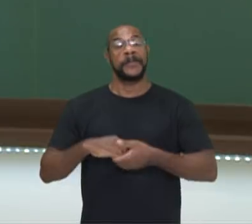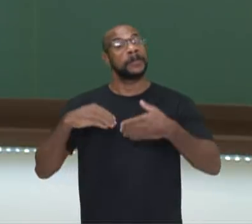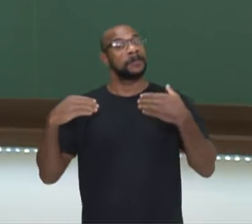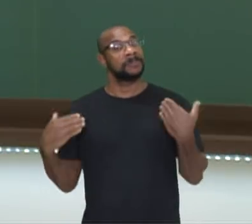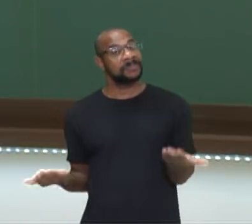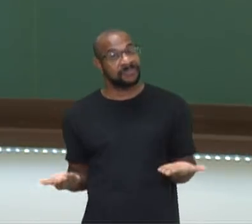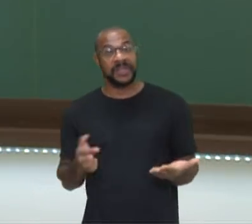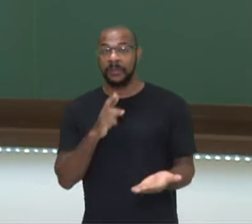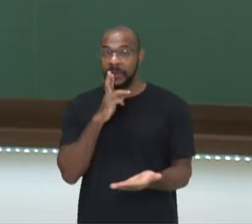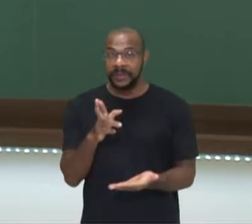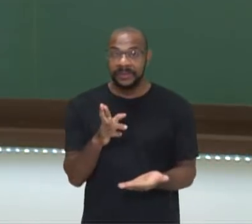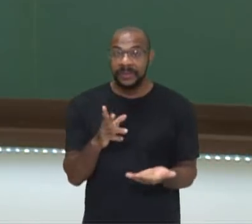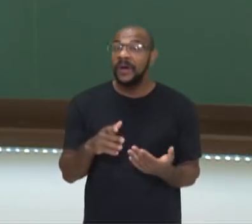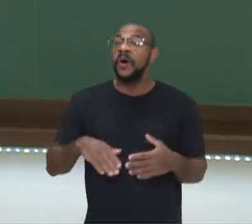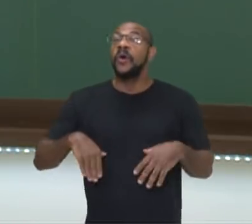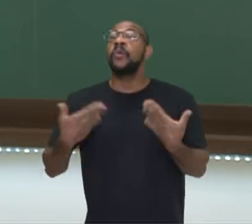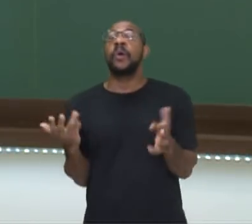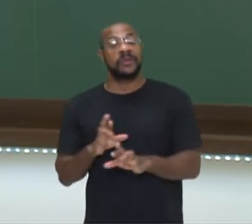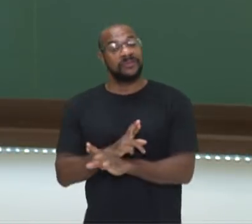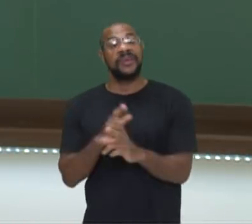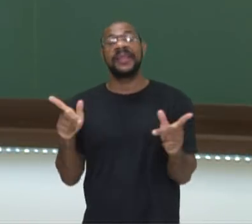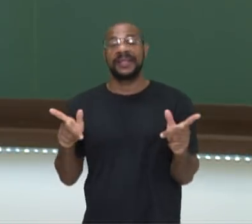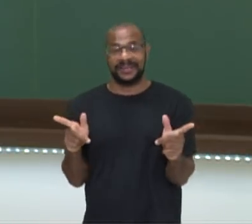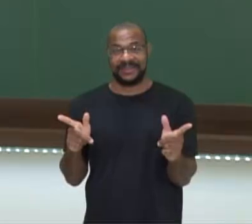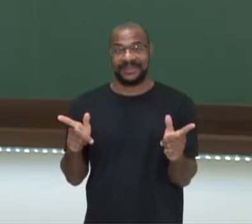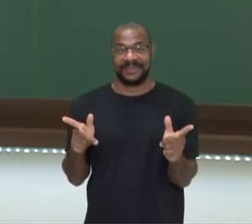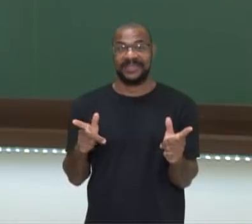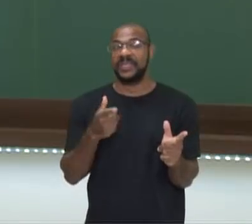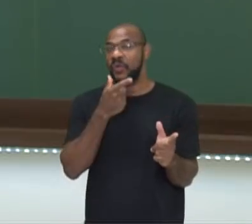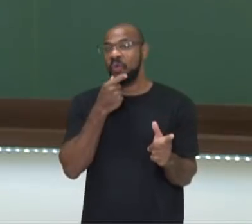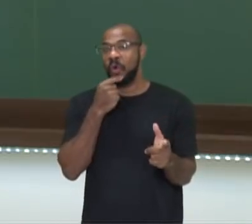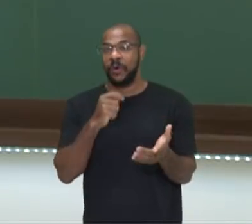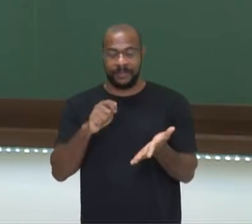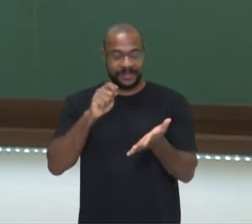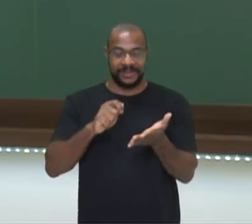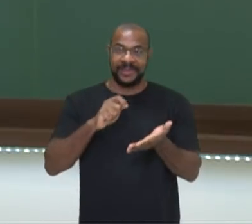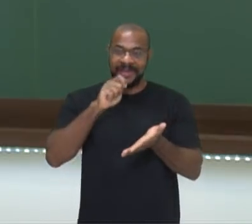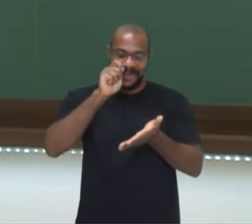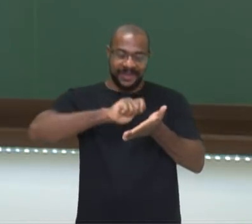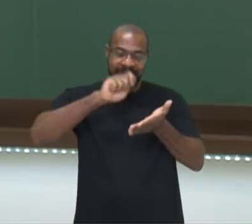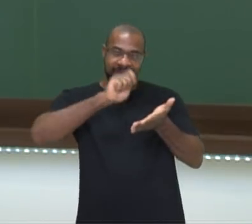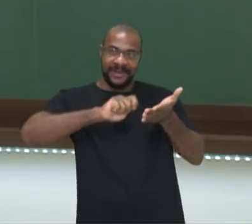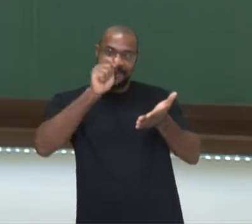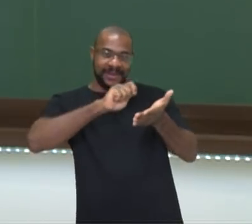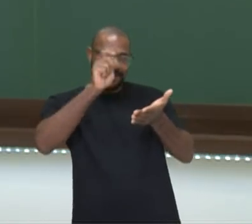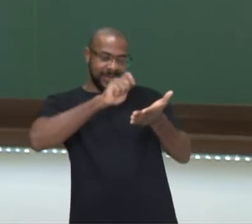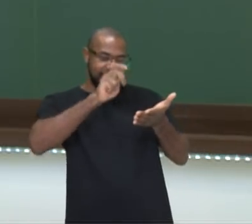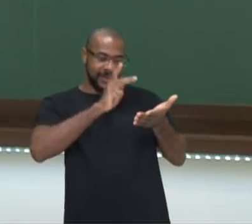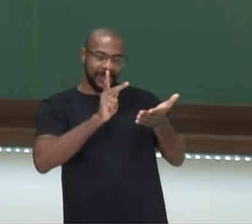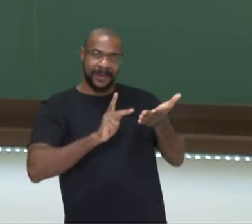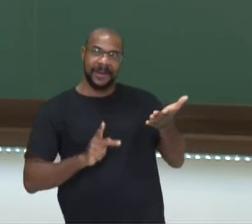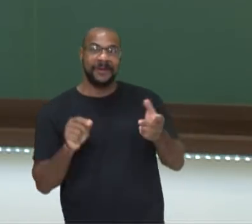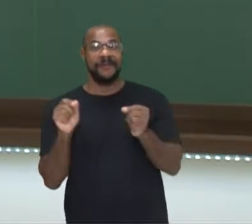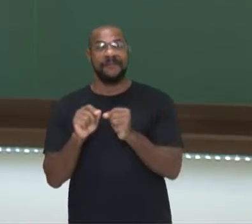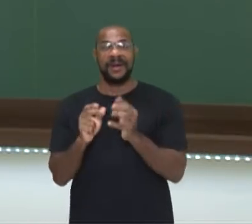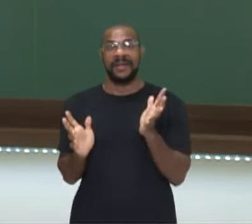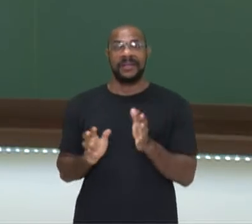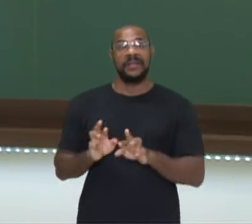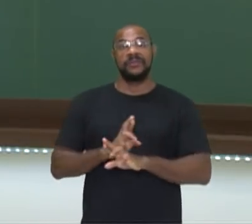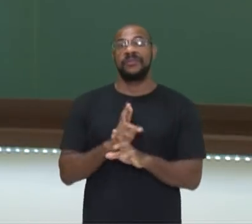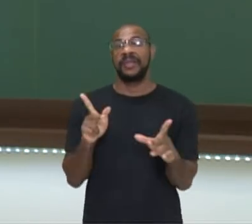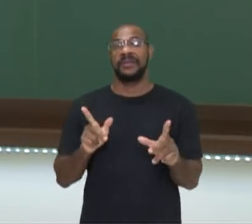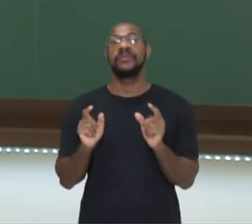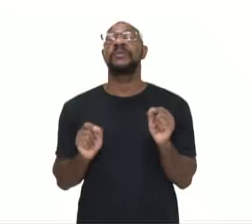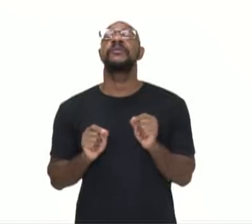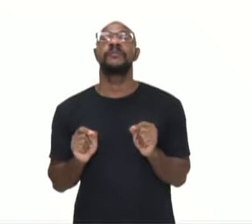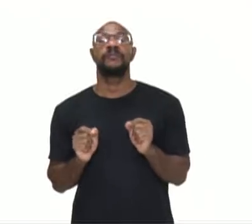E aí, respondeu? Claro, né, professora? E estava muito fácil. Por quê, professora? A distinção que